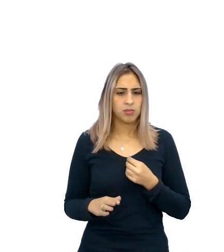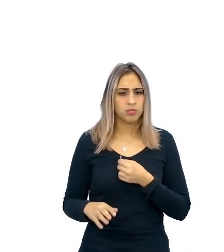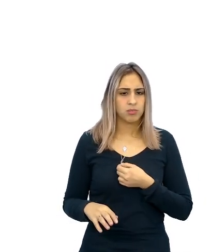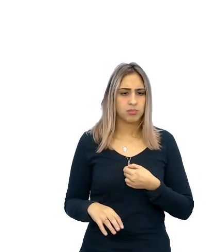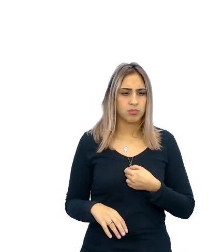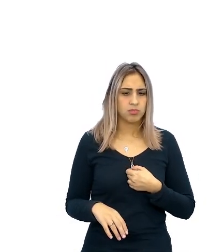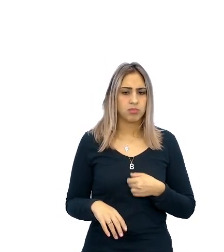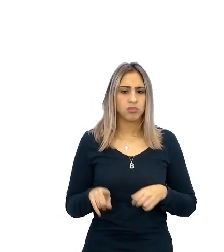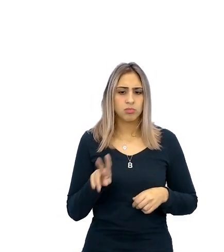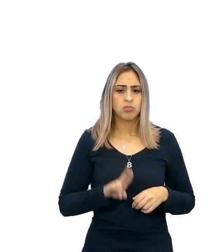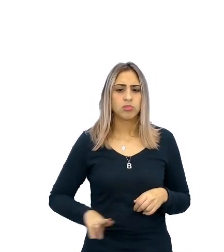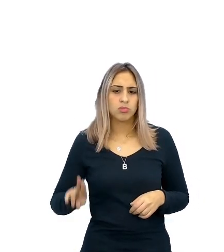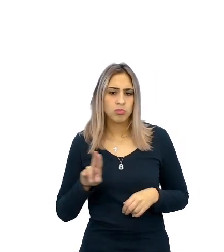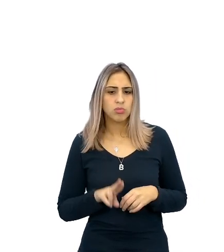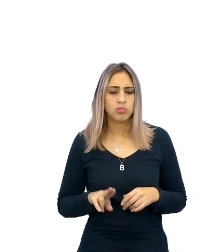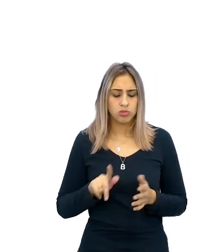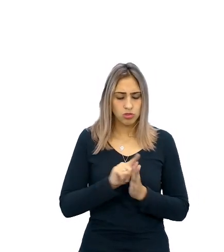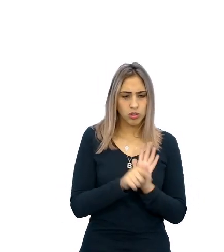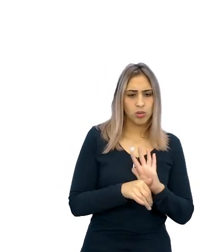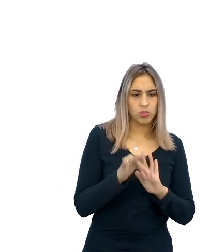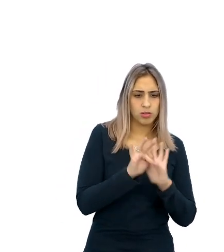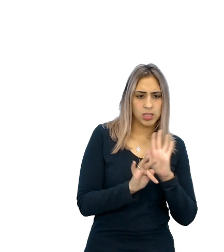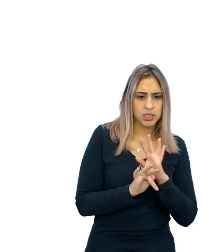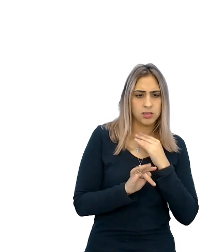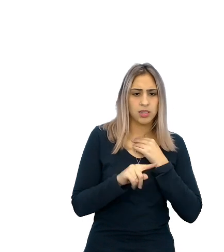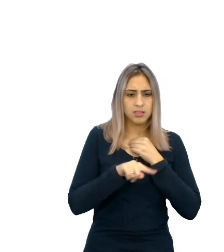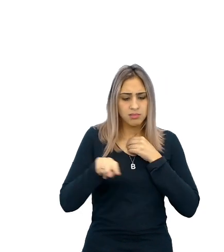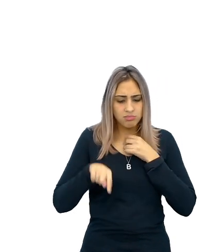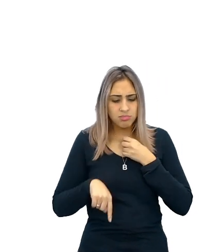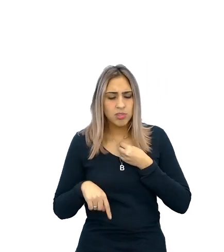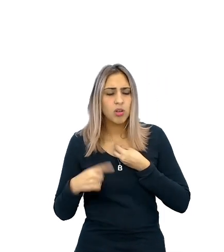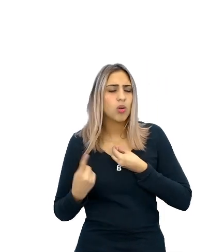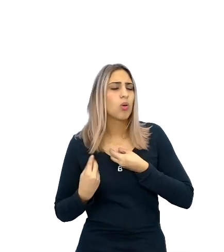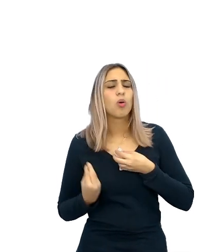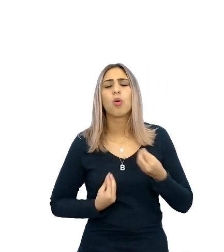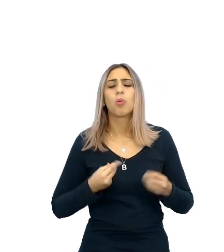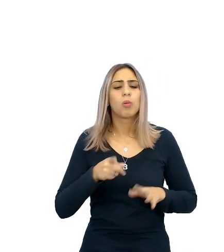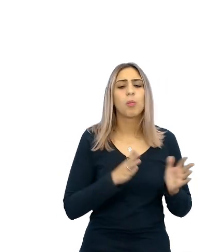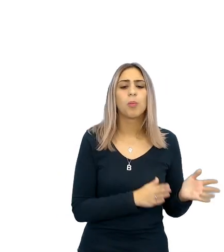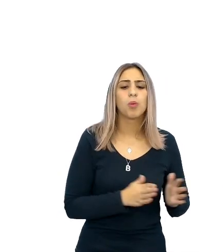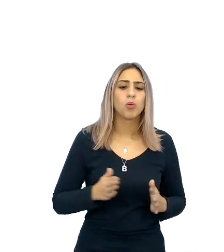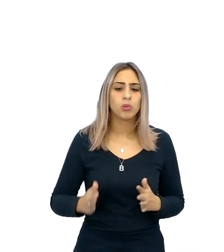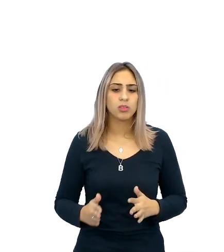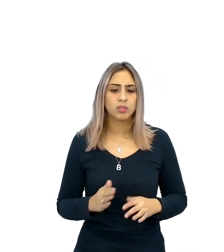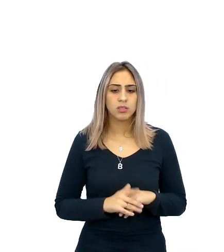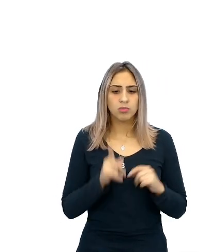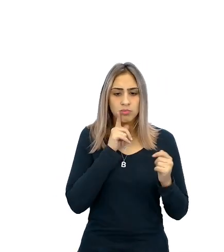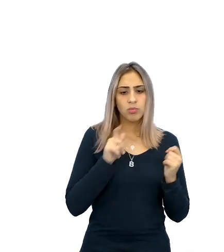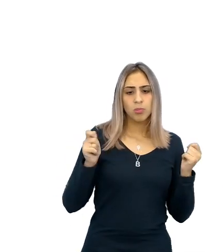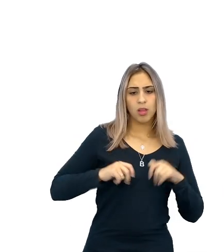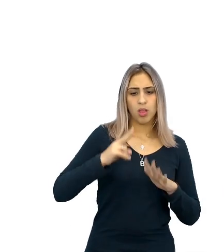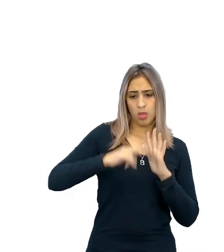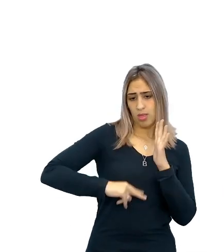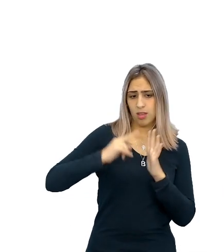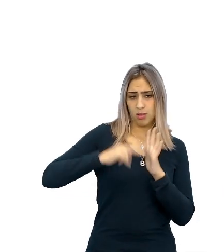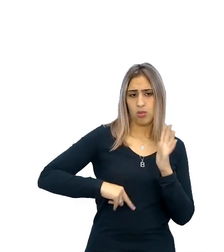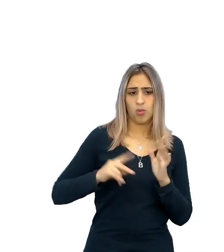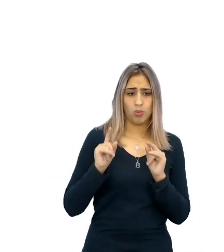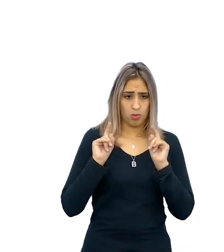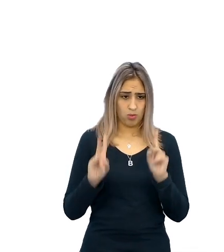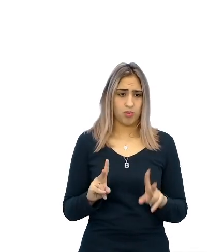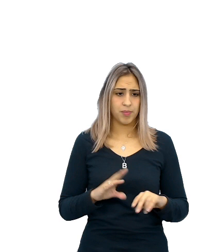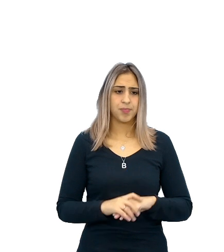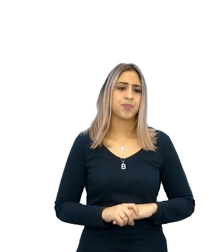a utilização dos gêneros textuais em sala e como se dá esse processo de competência leitora, tá